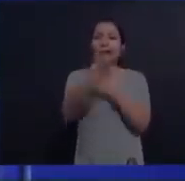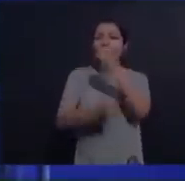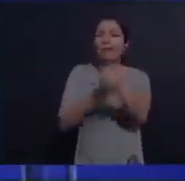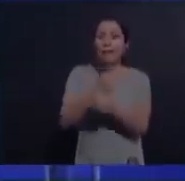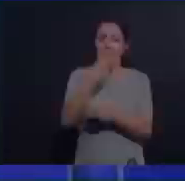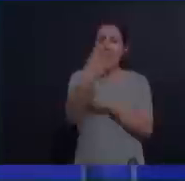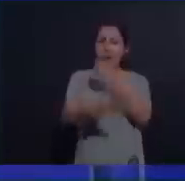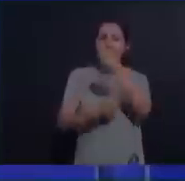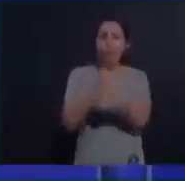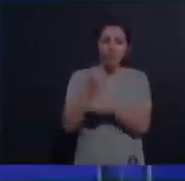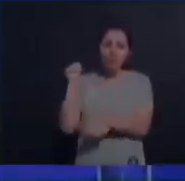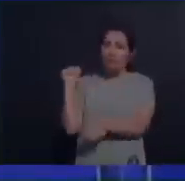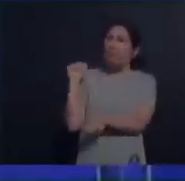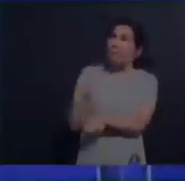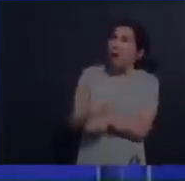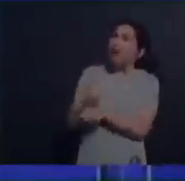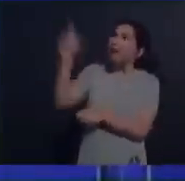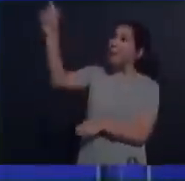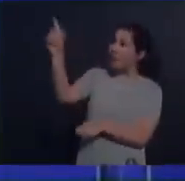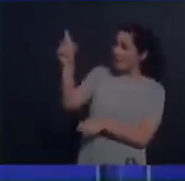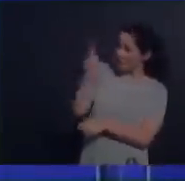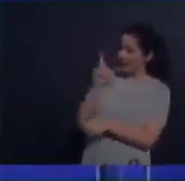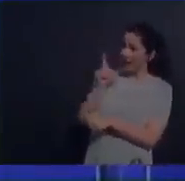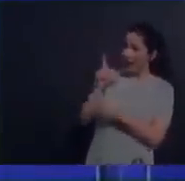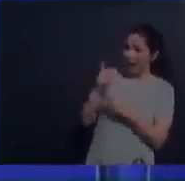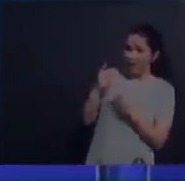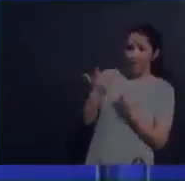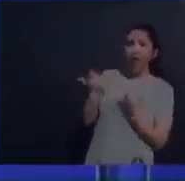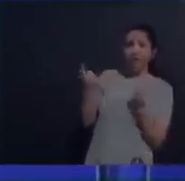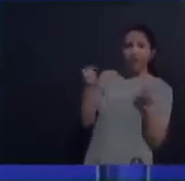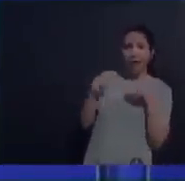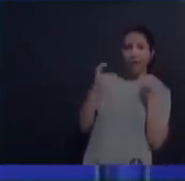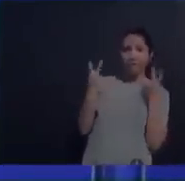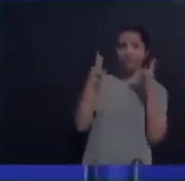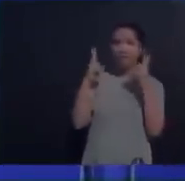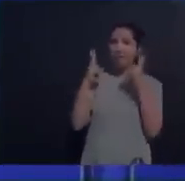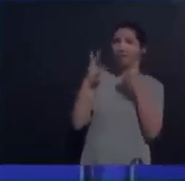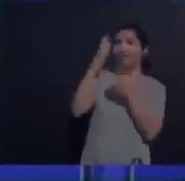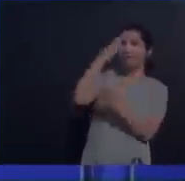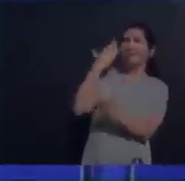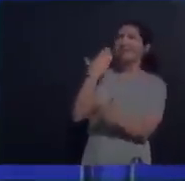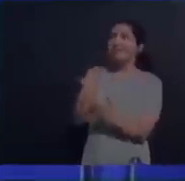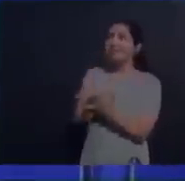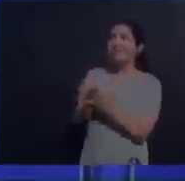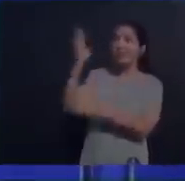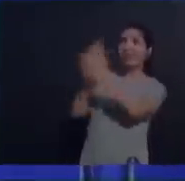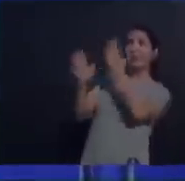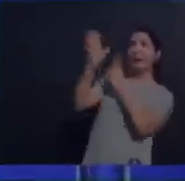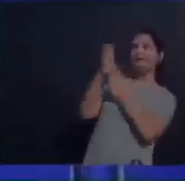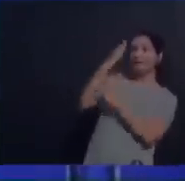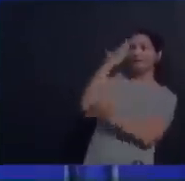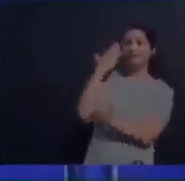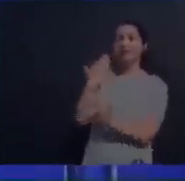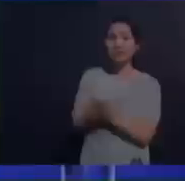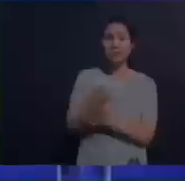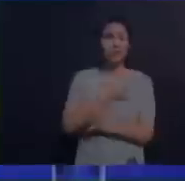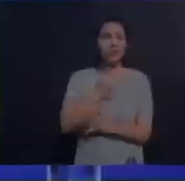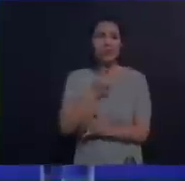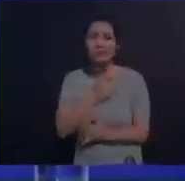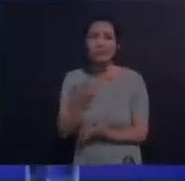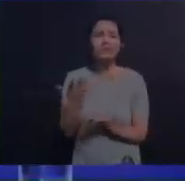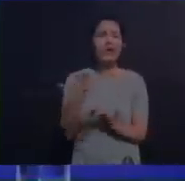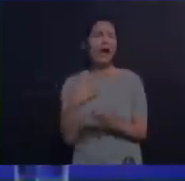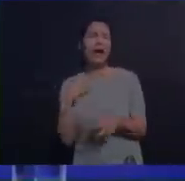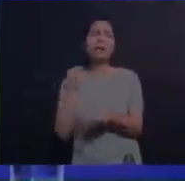o Senhor te deu uma palavra de vitória e você não acreditou nela. E você continua parado